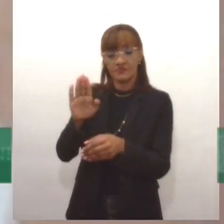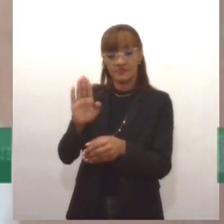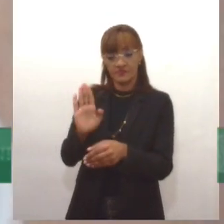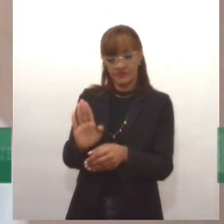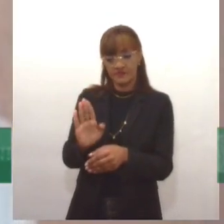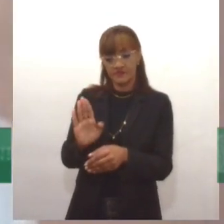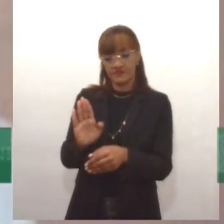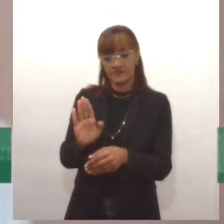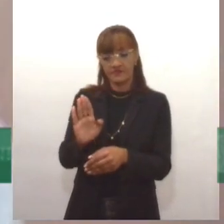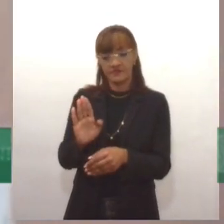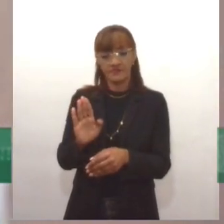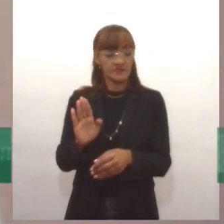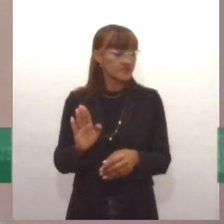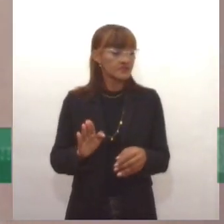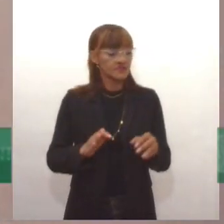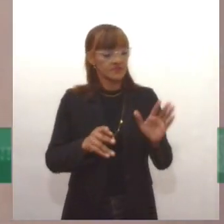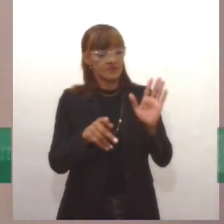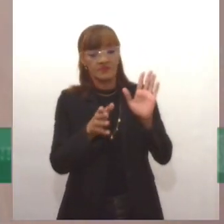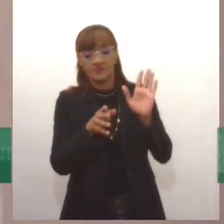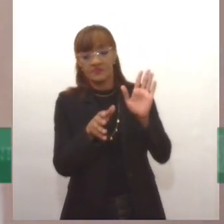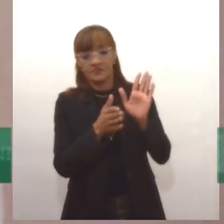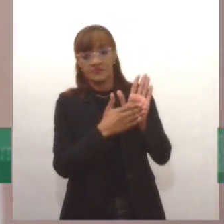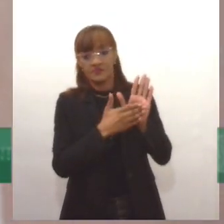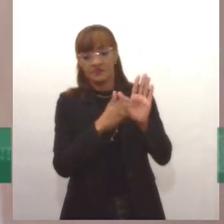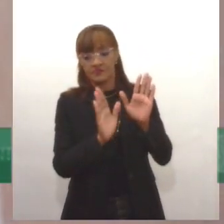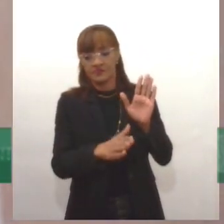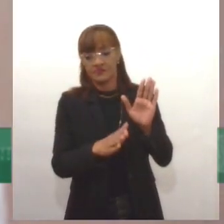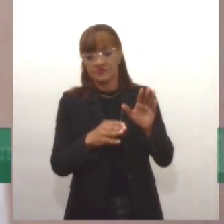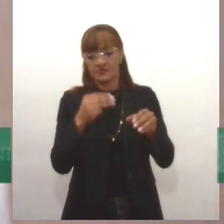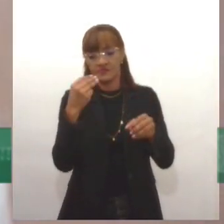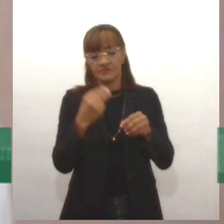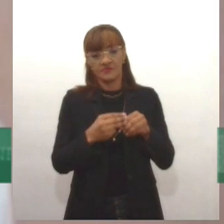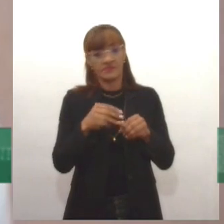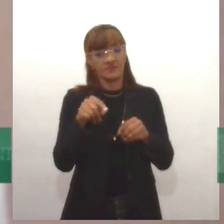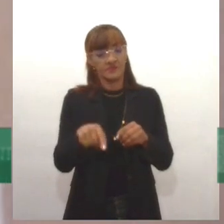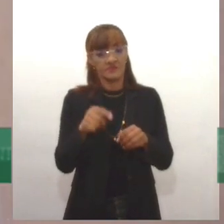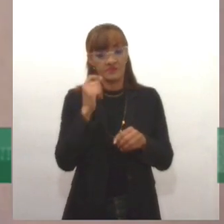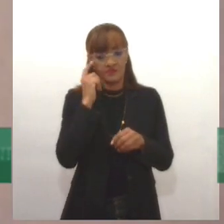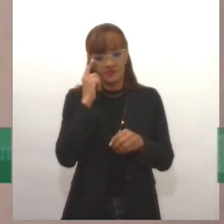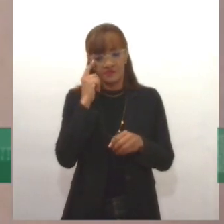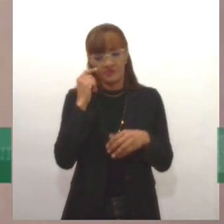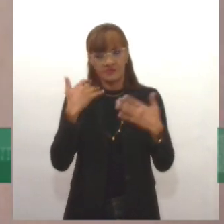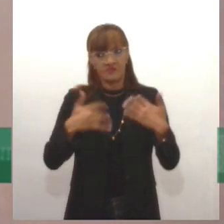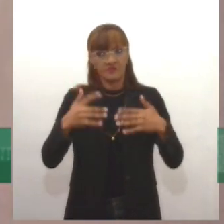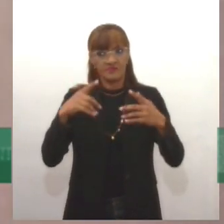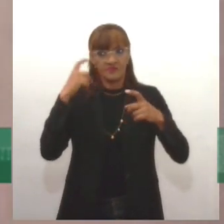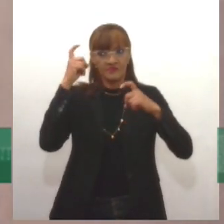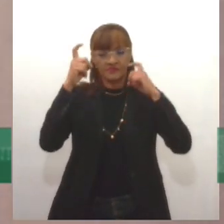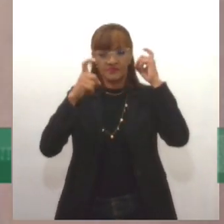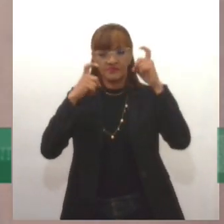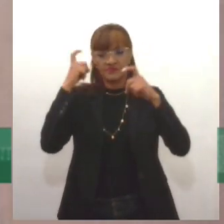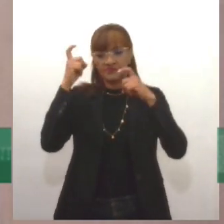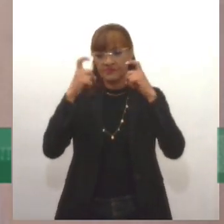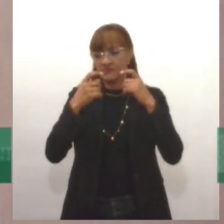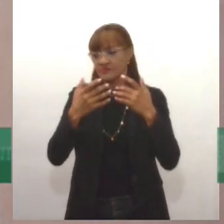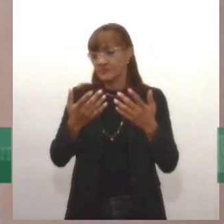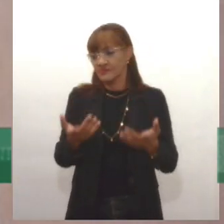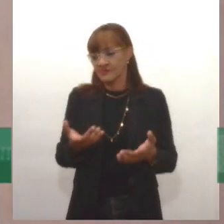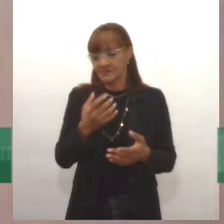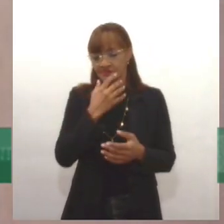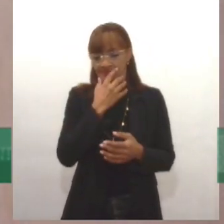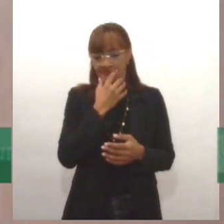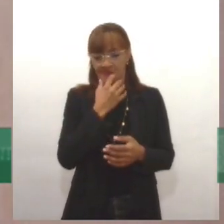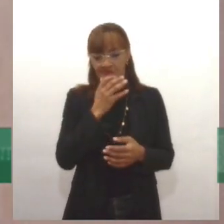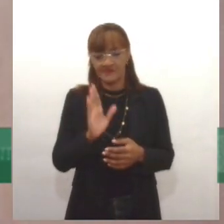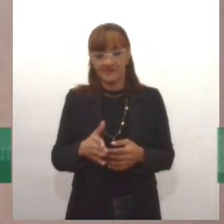proposta municipalista, né? Então, isso me causa grande preocupação, que justamente no ano